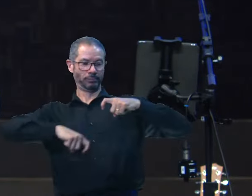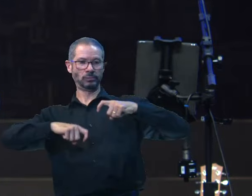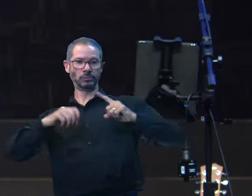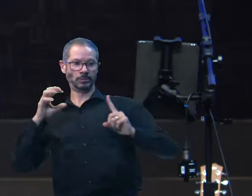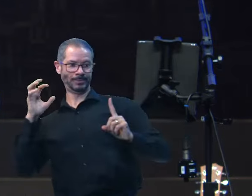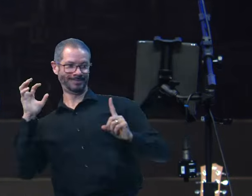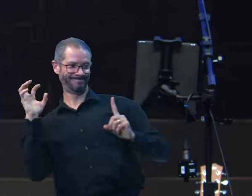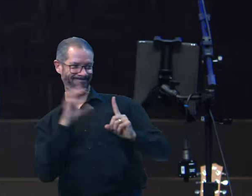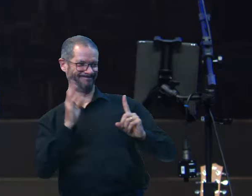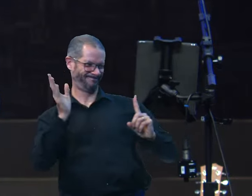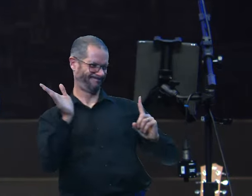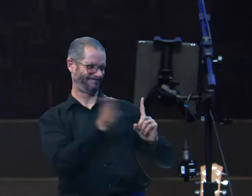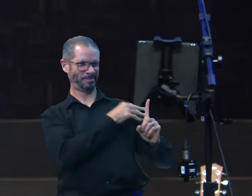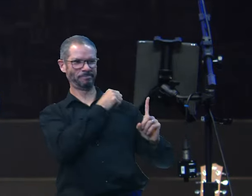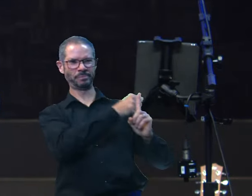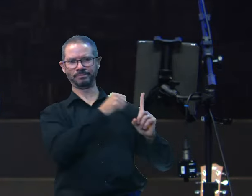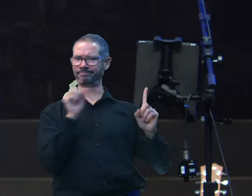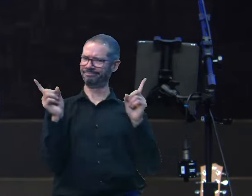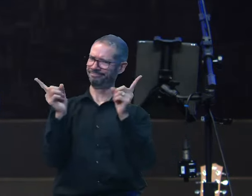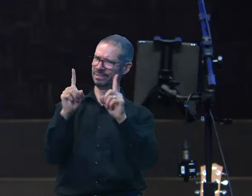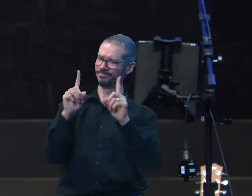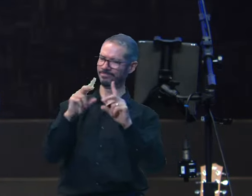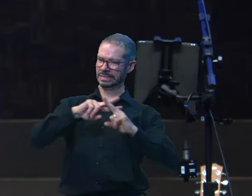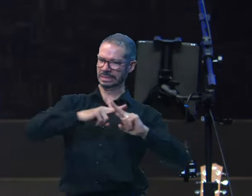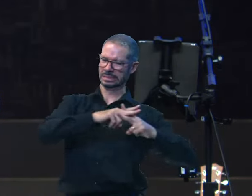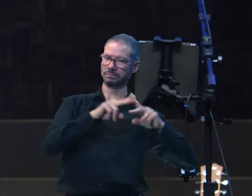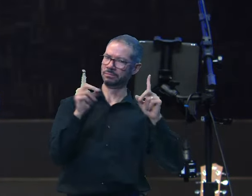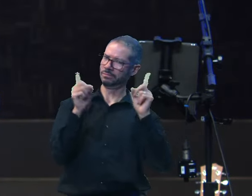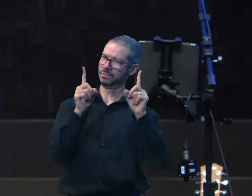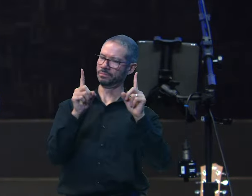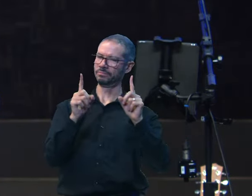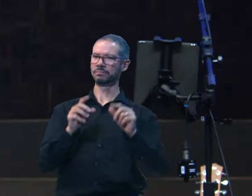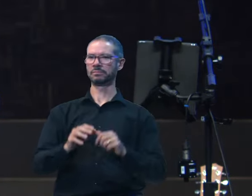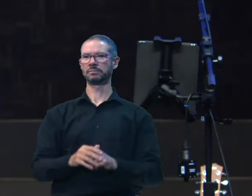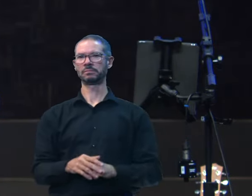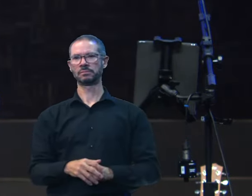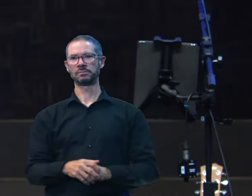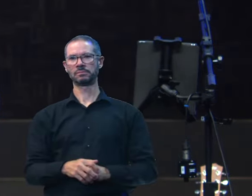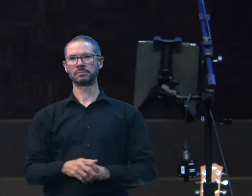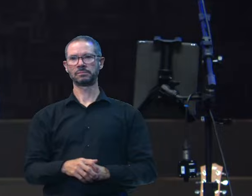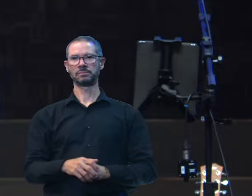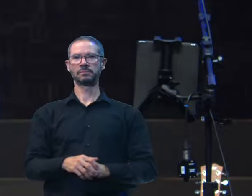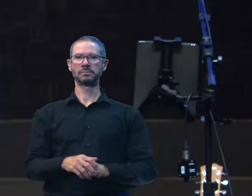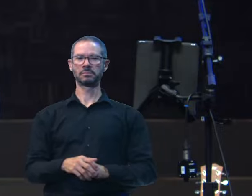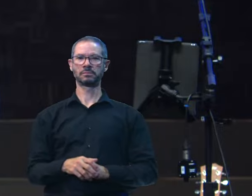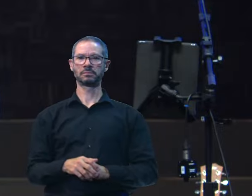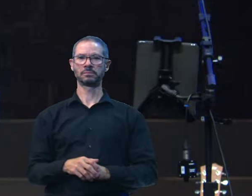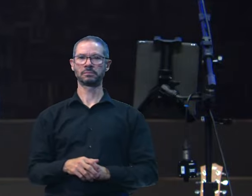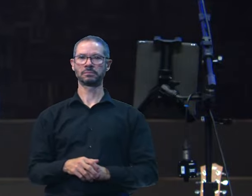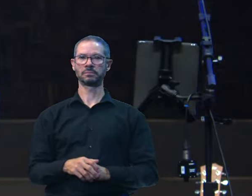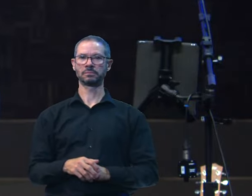agressões físicas, principalmente. Fecho parênteses.